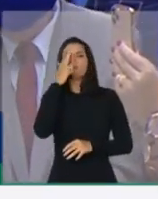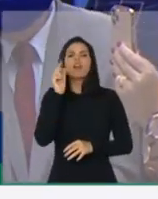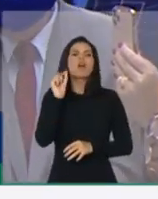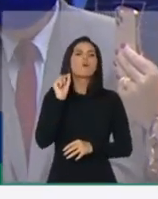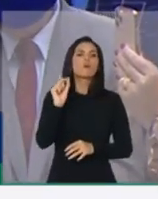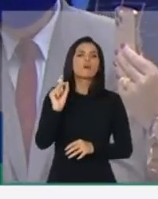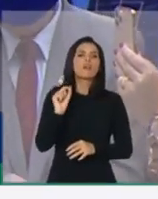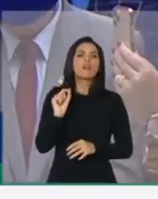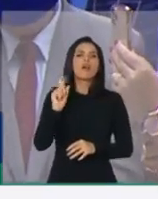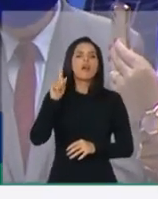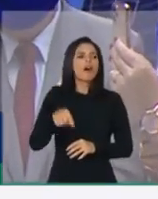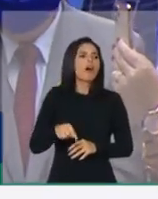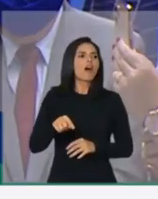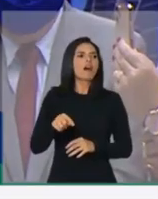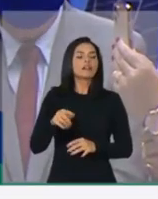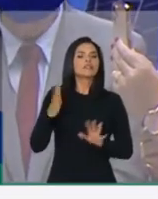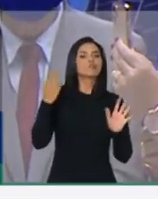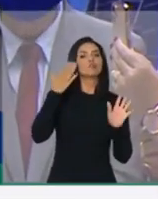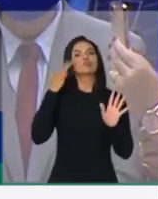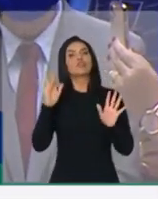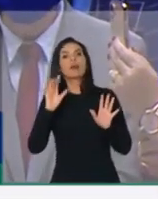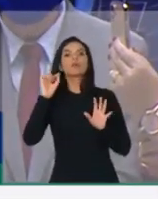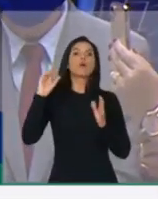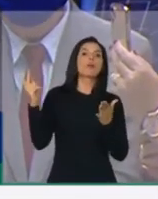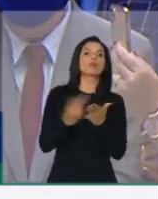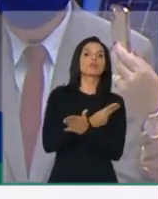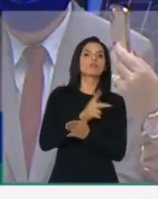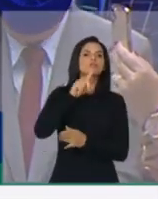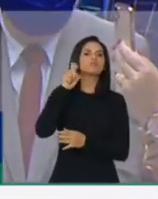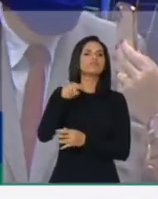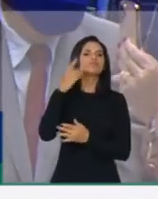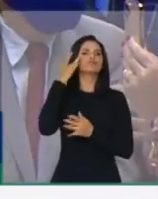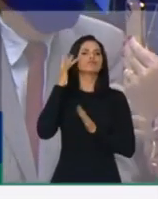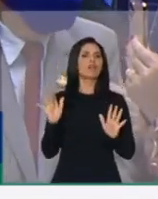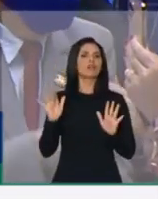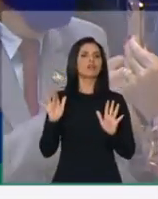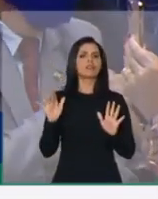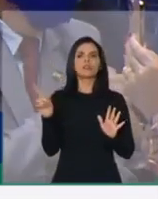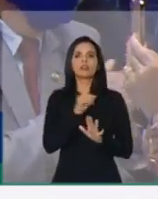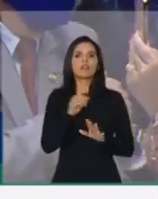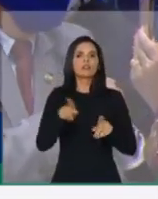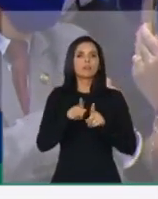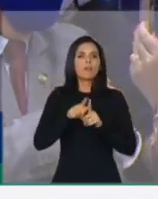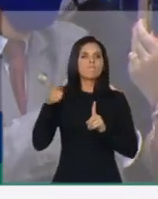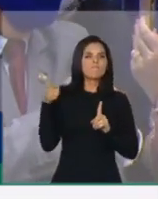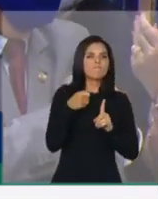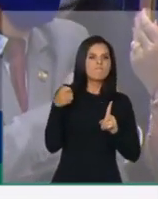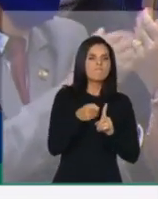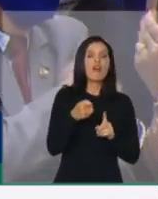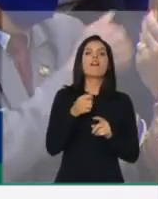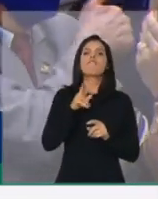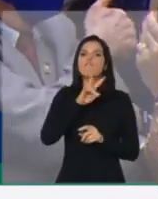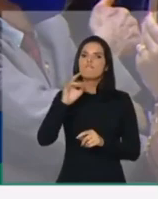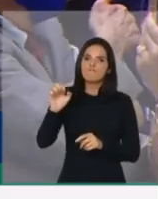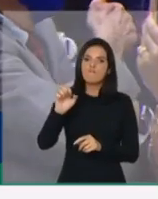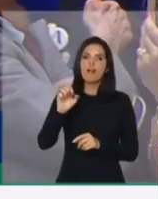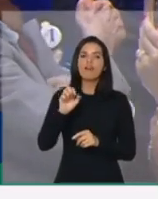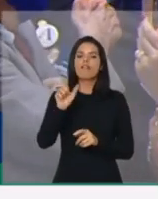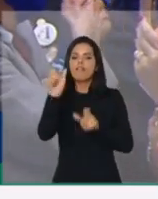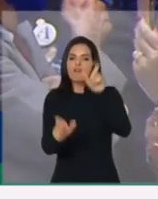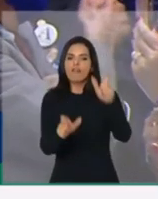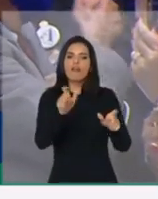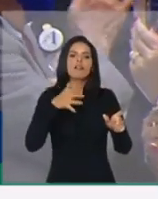sujeitos a imprevisibilidades. Dos personalismos, dar voz aos deputados não é